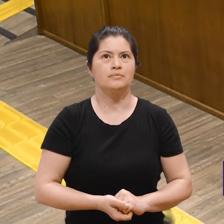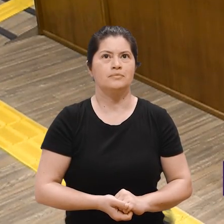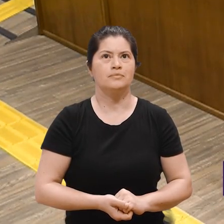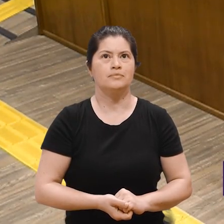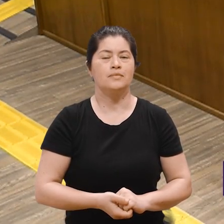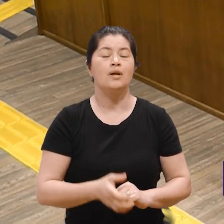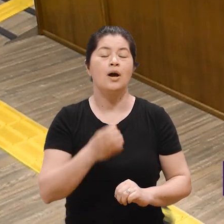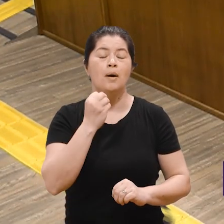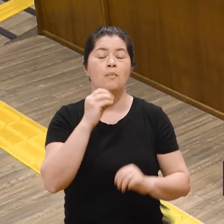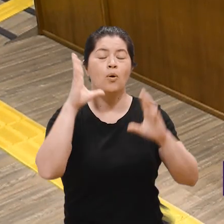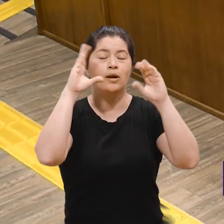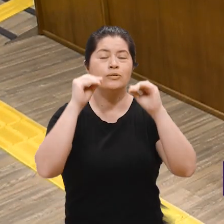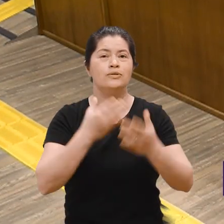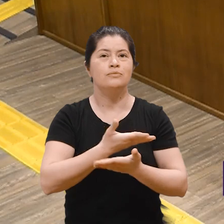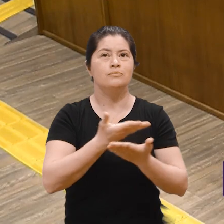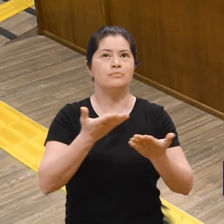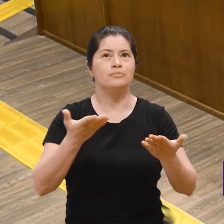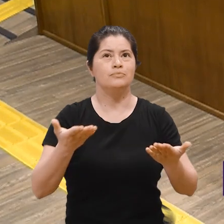Boa noite a todos.